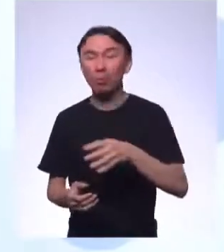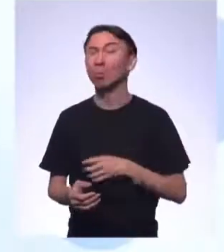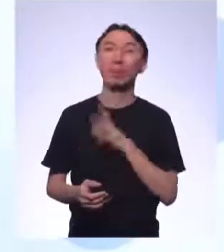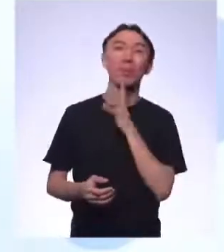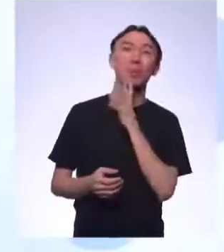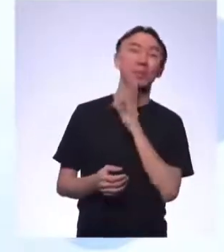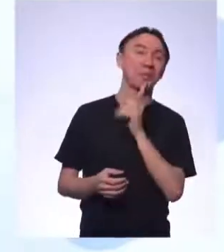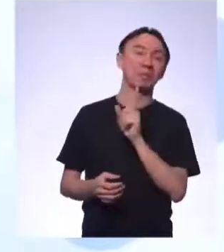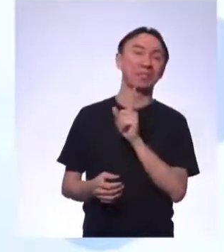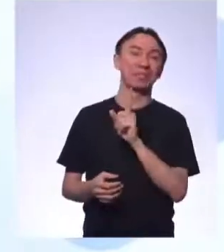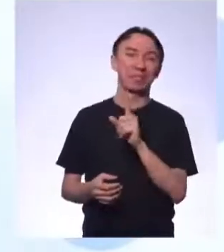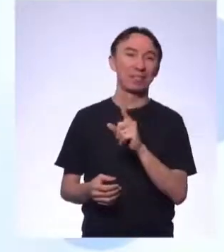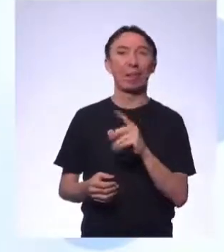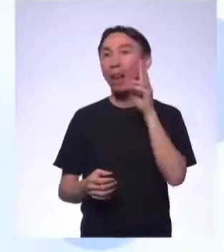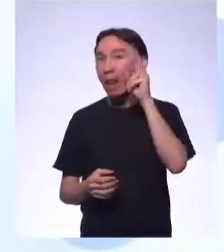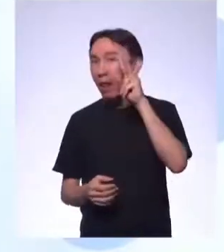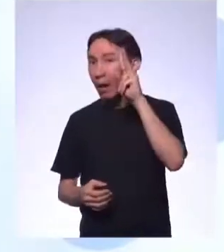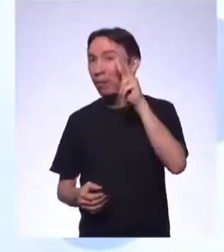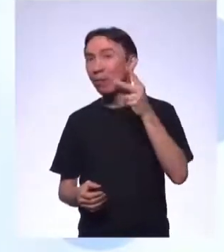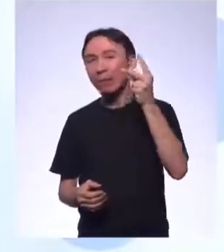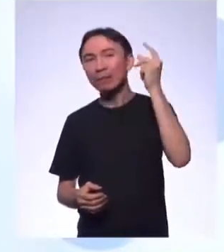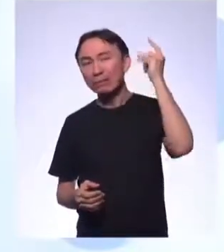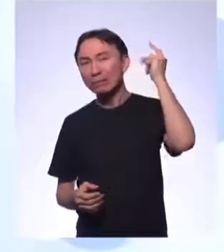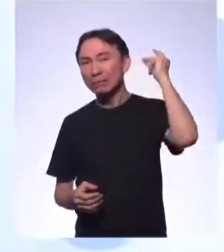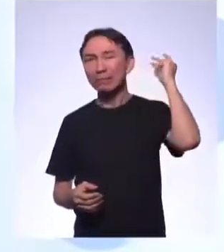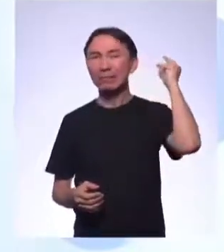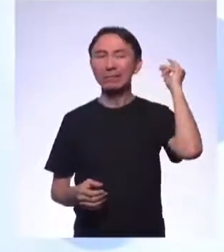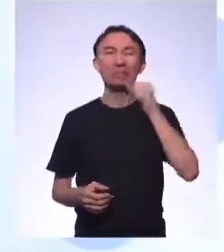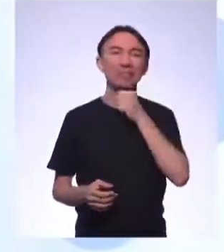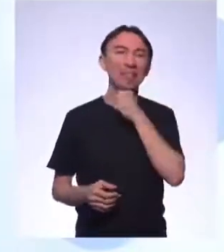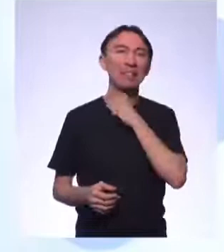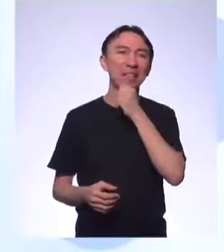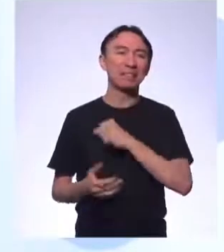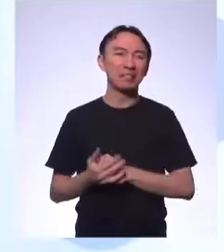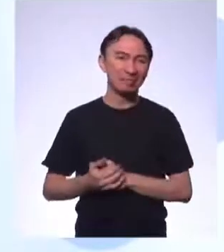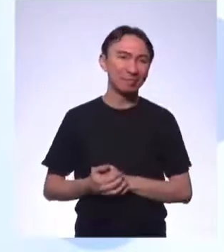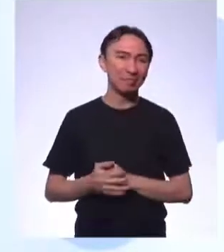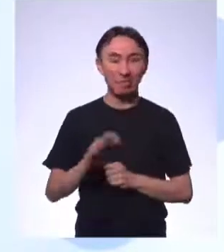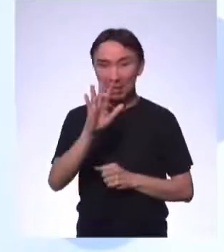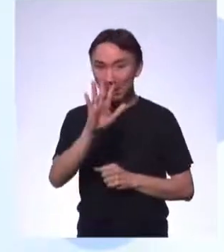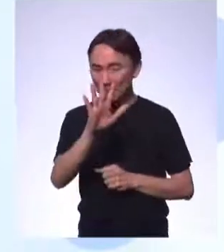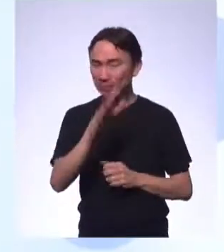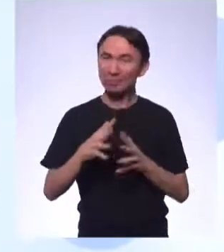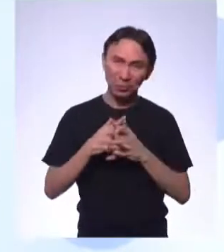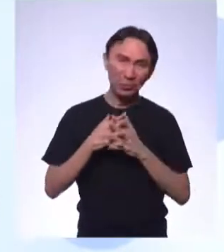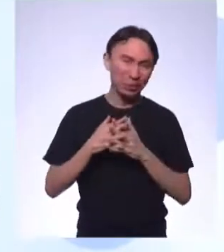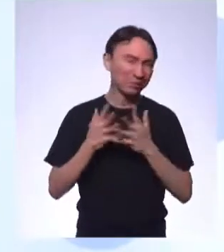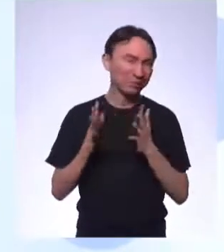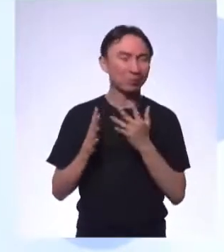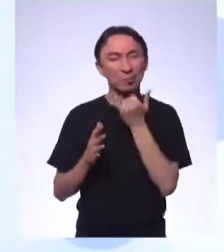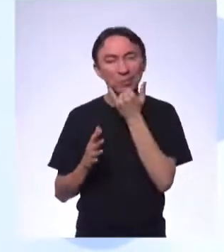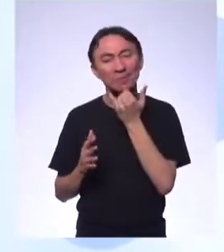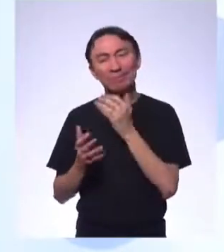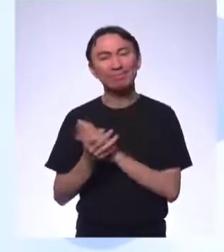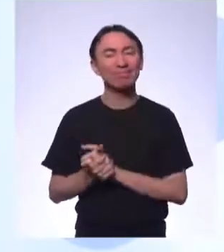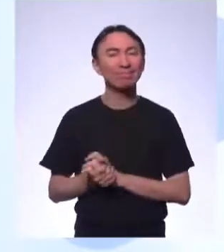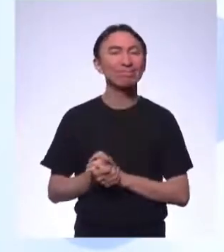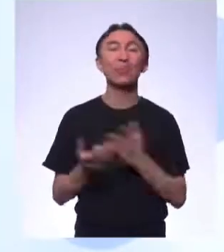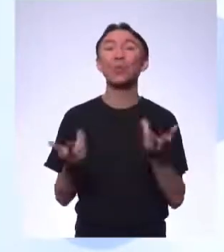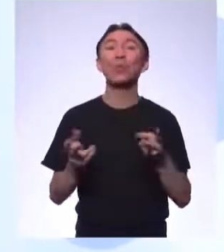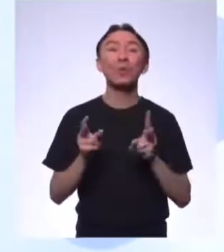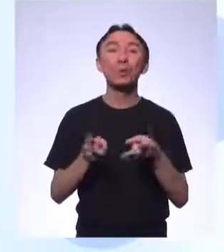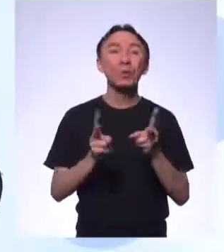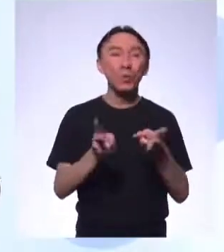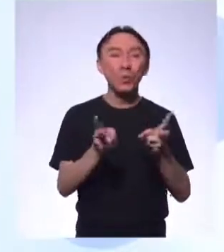mais antiga. Talvez por isso que eu me confundi quando a professora Fernanda falou do John Travolta. Bom, vamos lá. Continuando aqui, olha só.